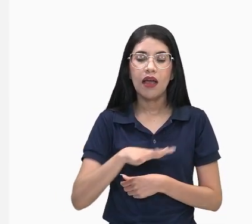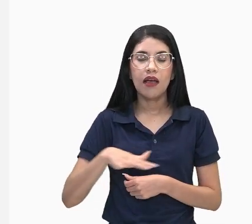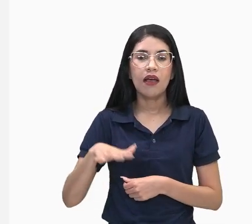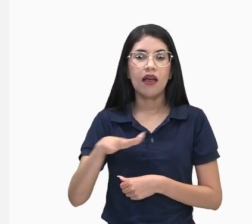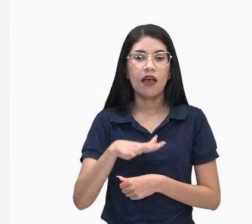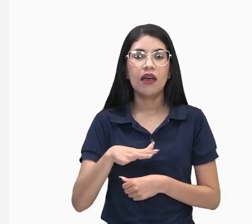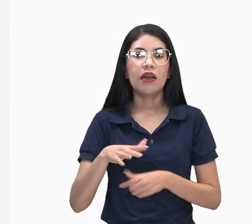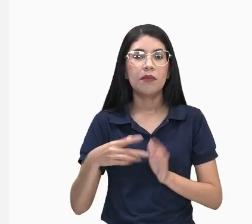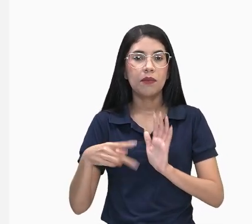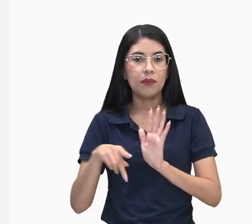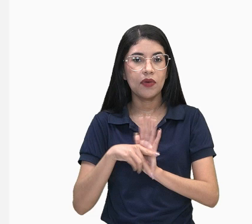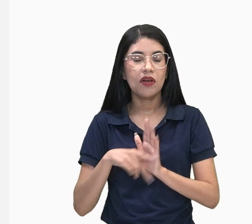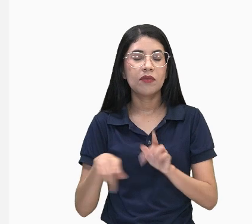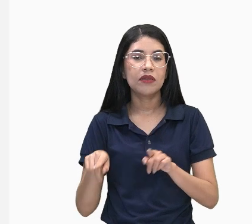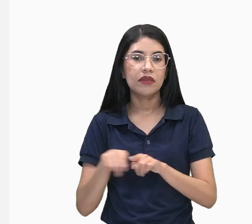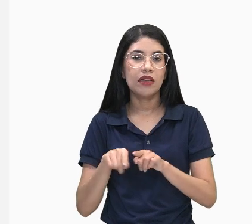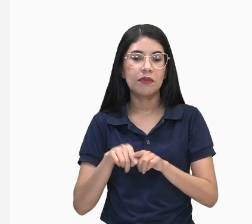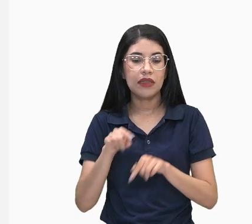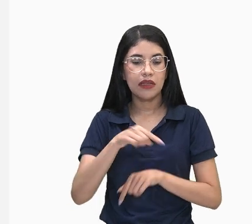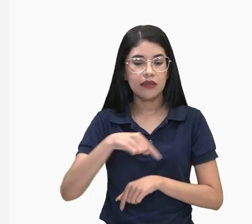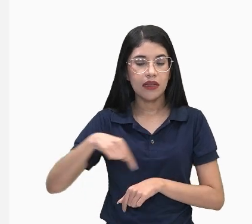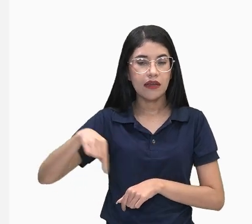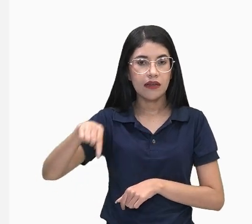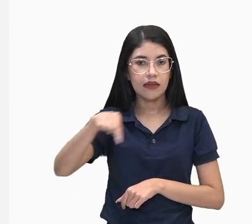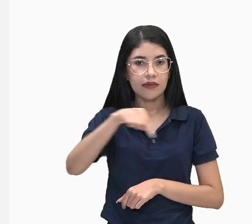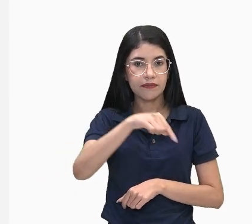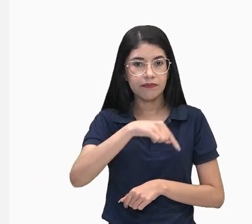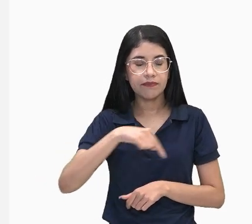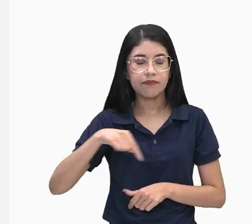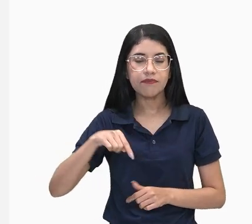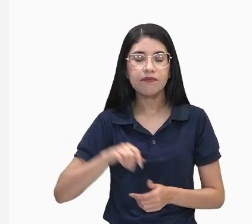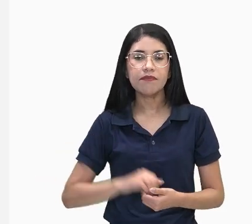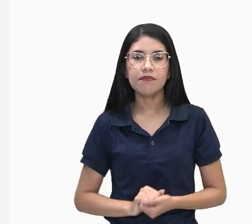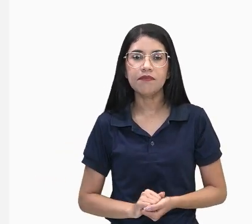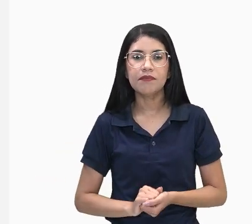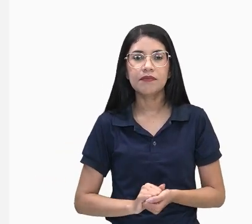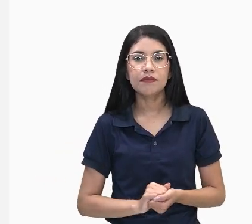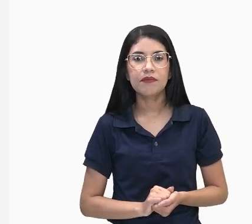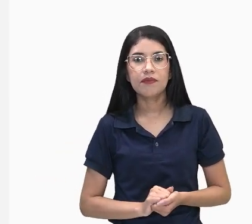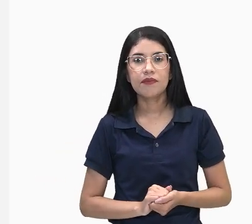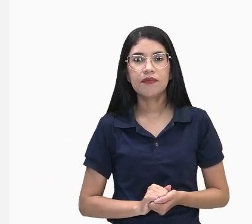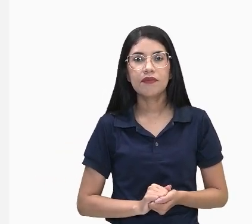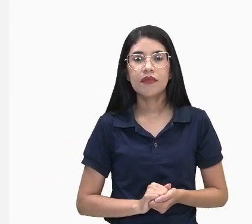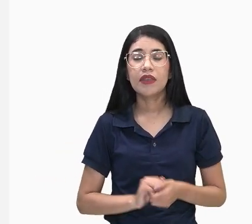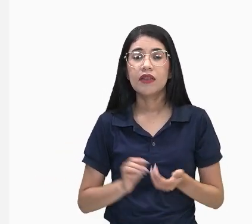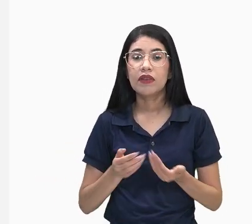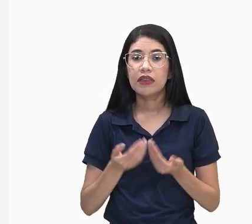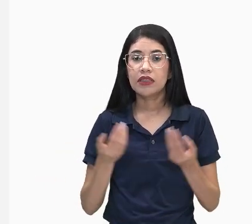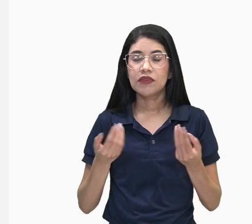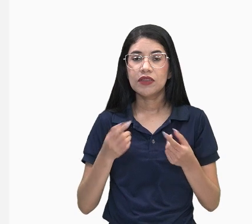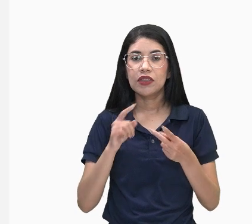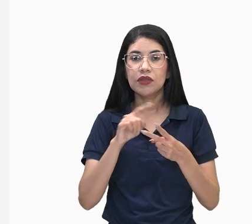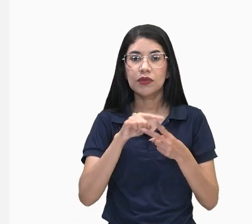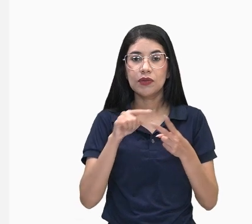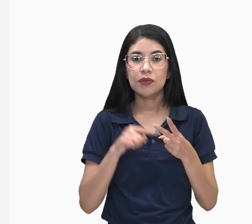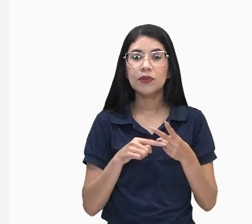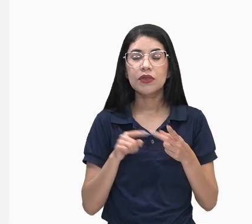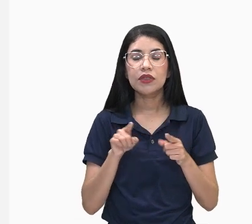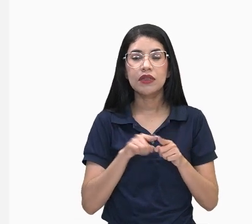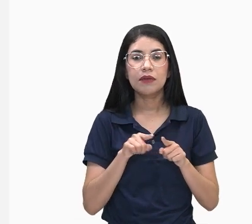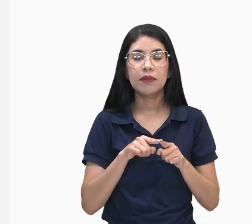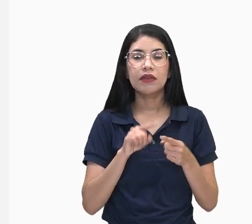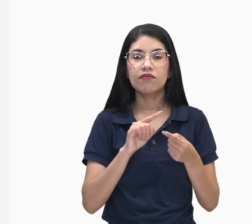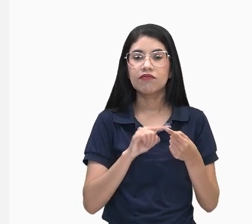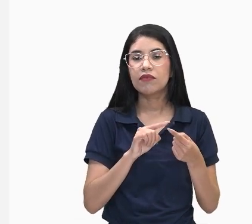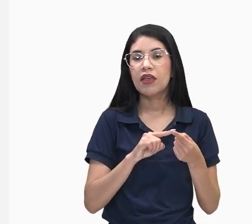de lançamento específica dentro do campo de atletismo. E a gente vai dividir ele em 2 categorias. A